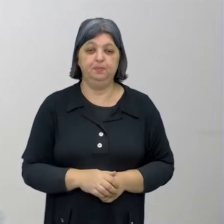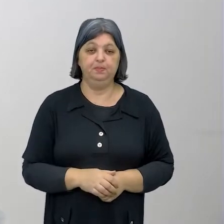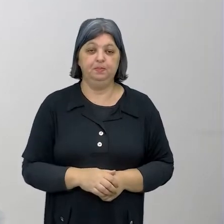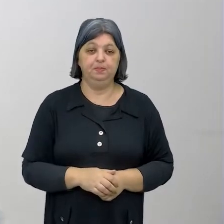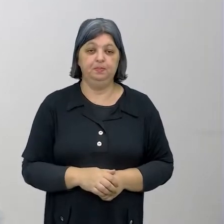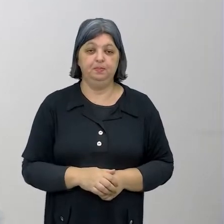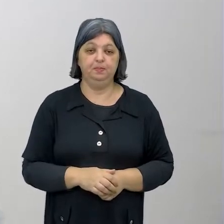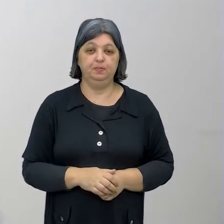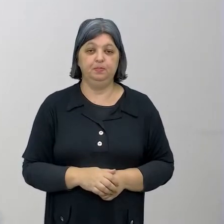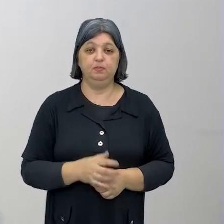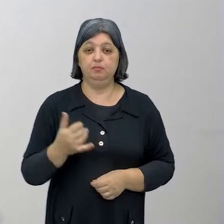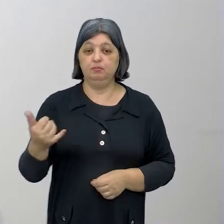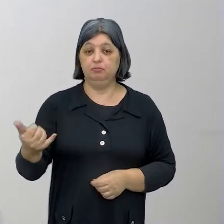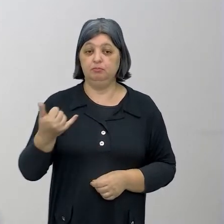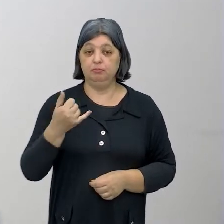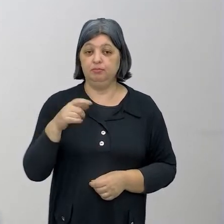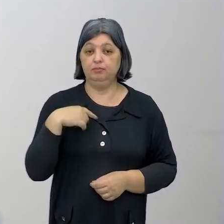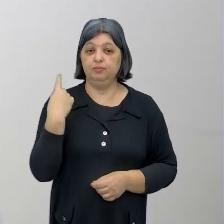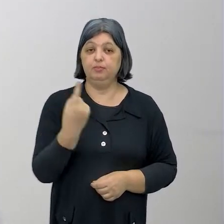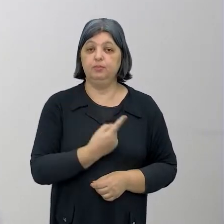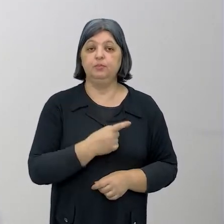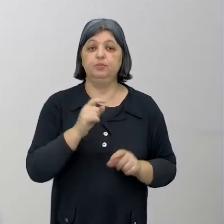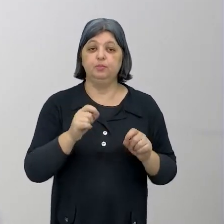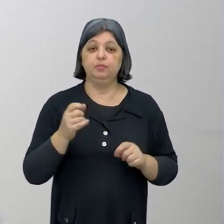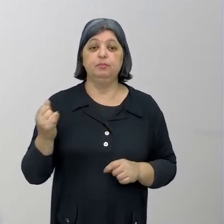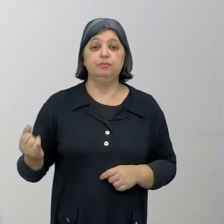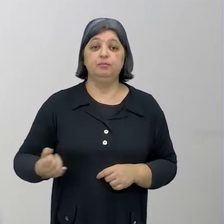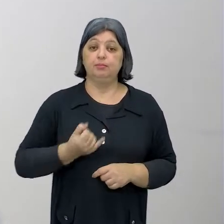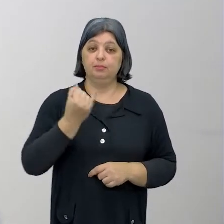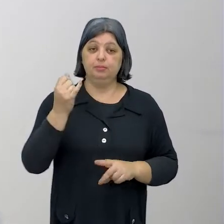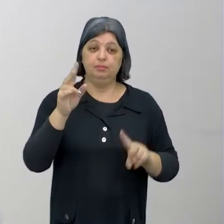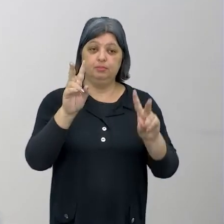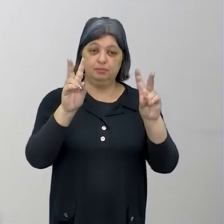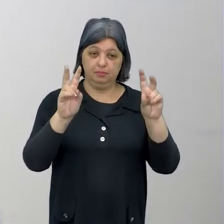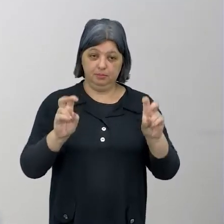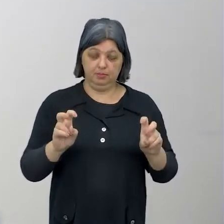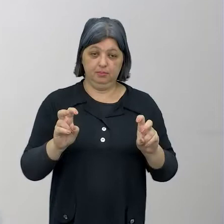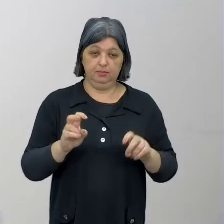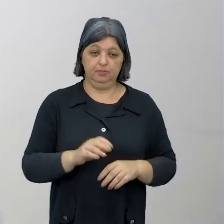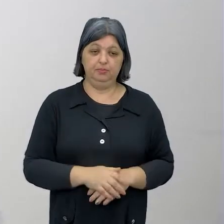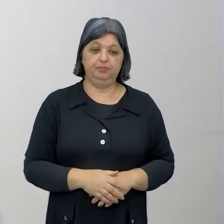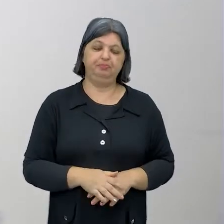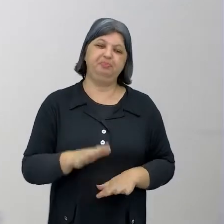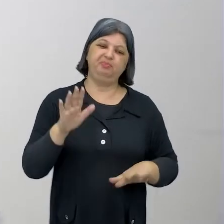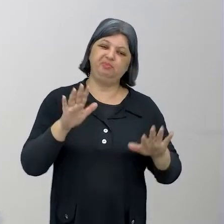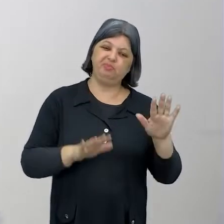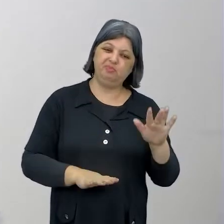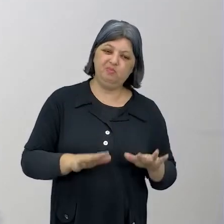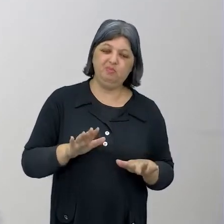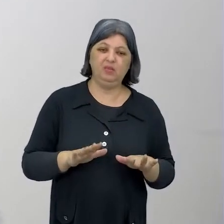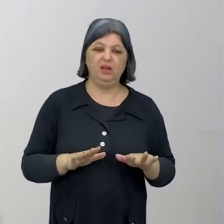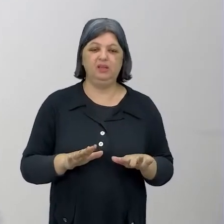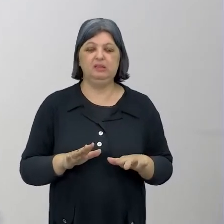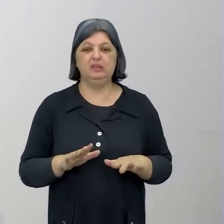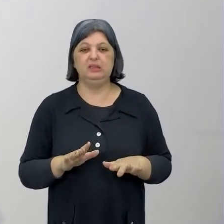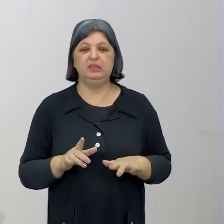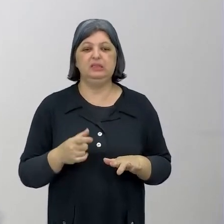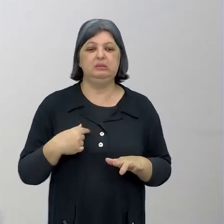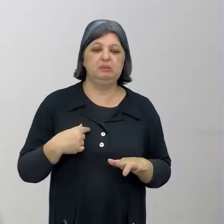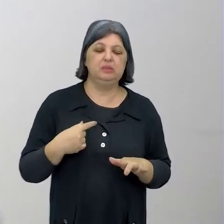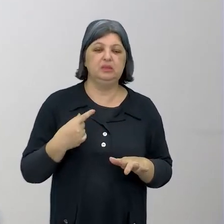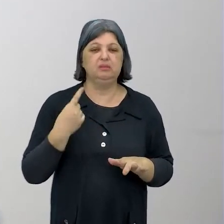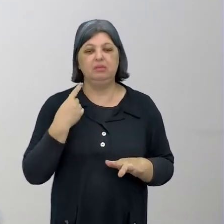a importância de um tema que muitas vezes fica escamoteado, é colocado em